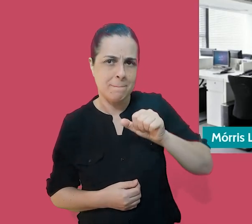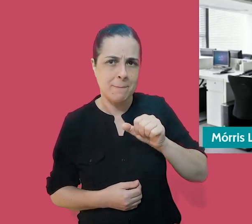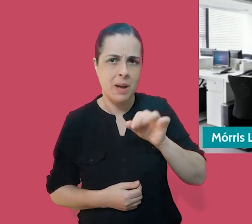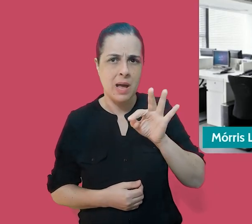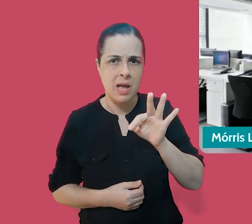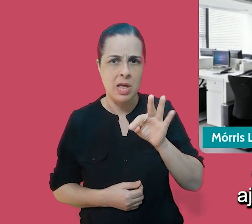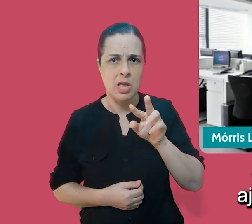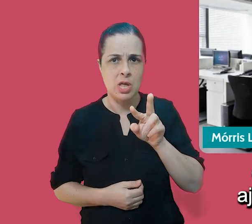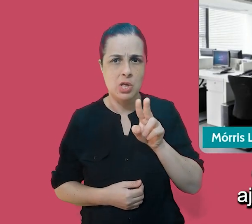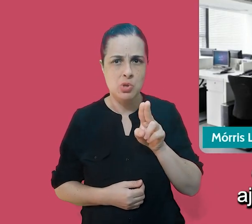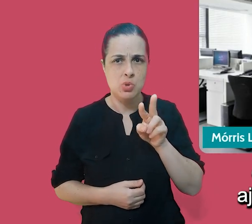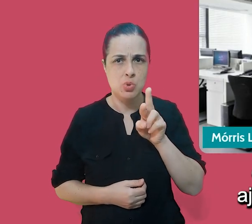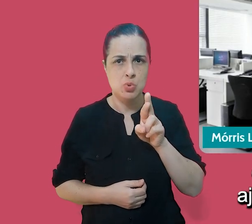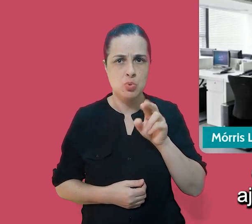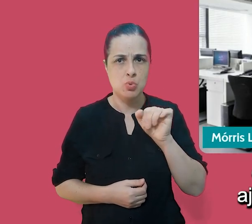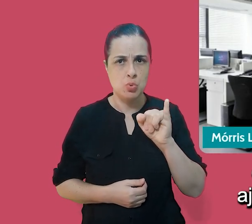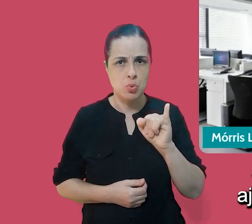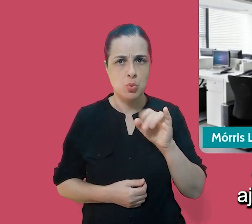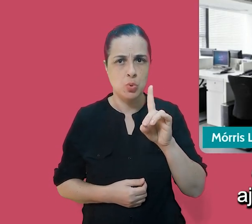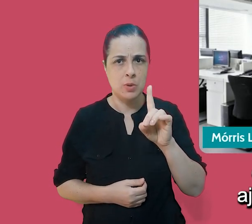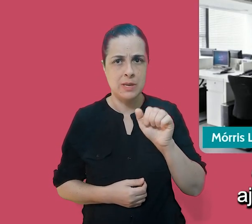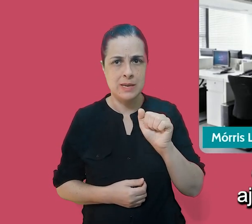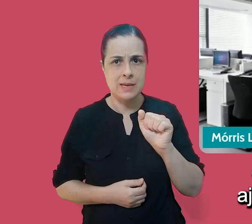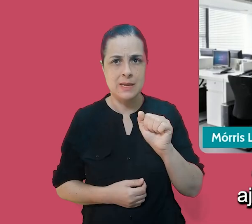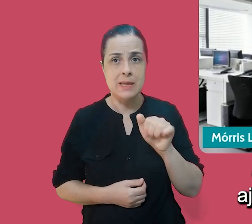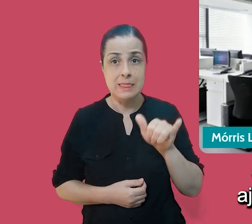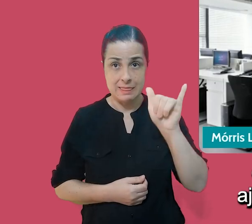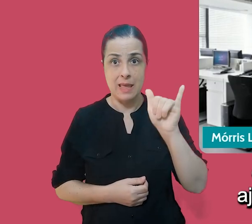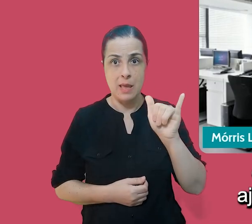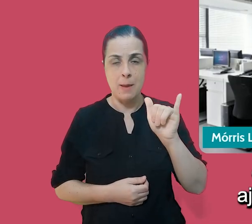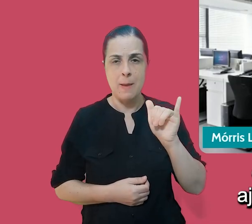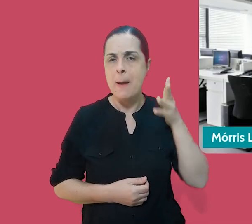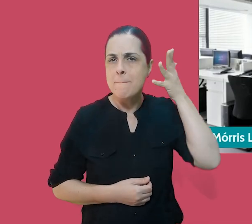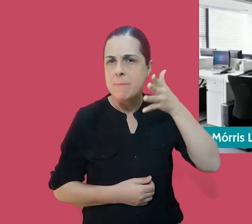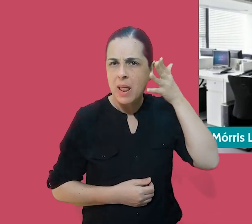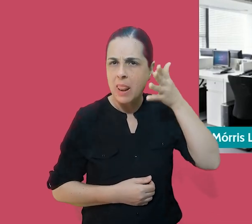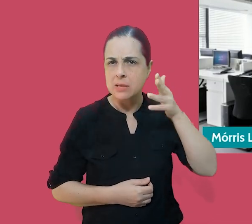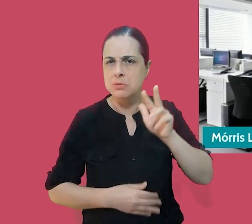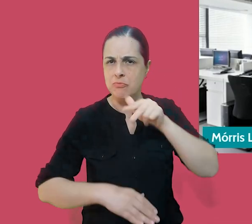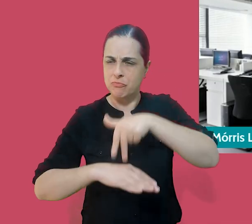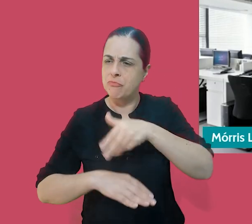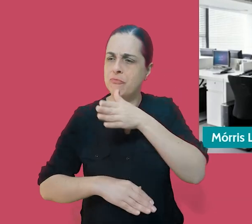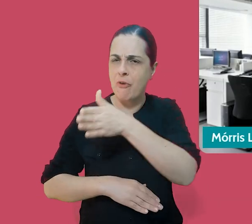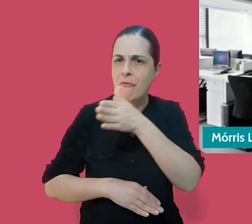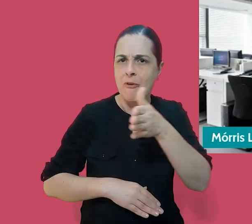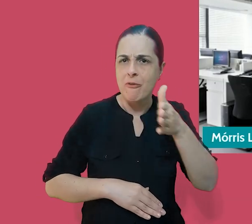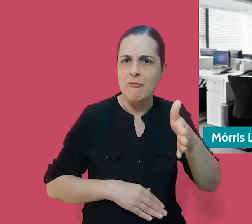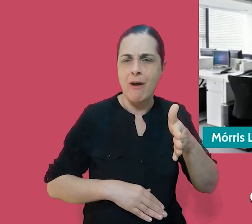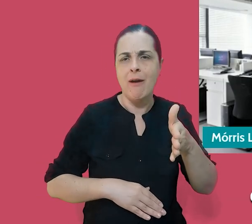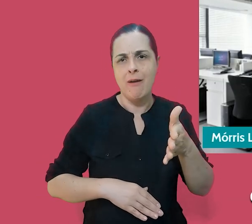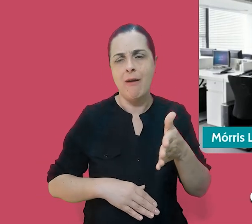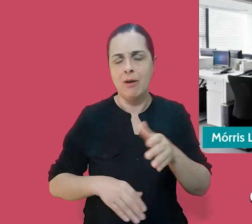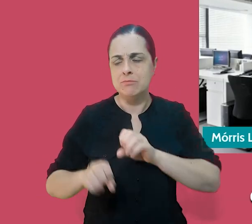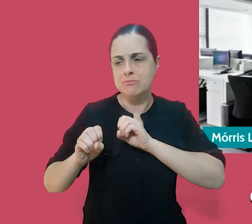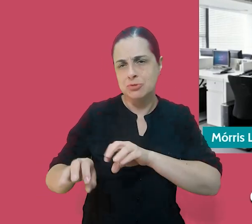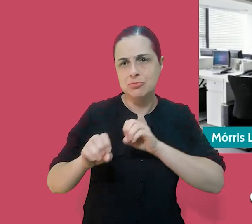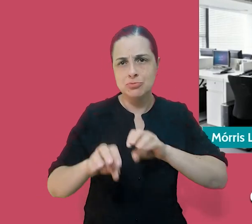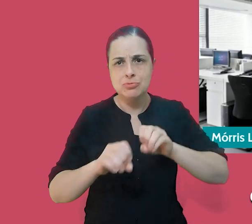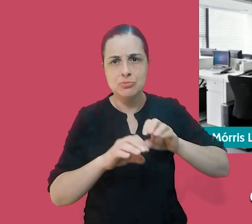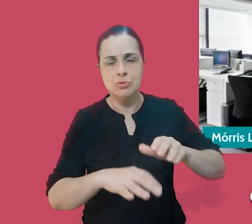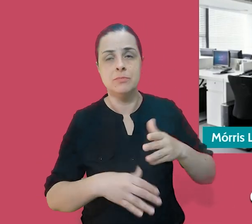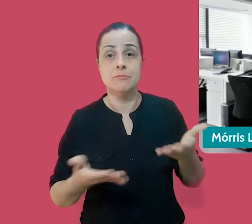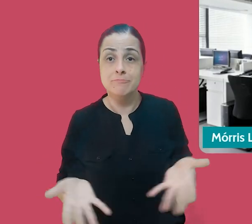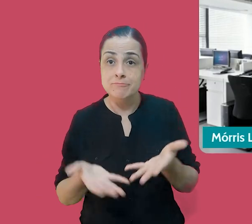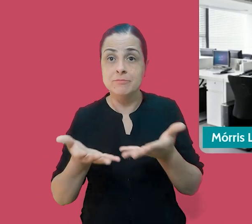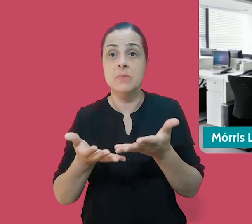menor, e essa é a ideia. Então, é ajudar a pessoa a descobrir novas possibilidades, novos horizontes. Tem muita gente que está em transição